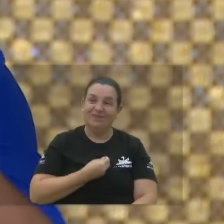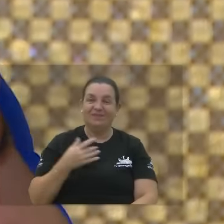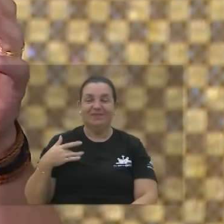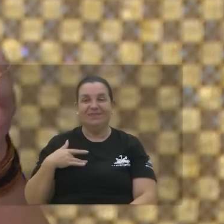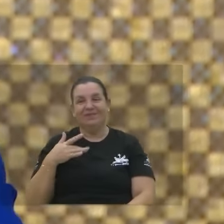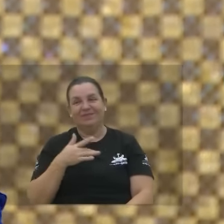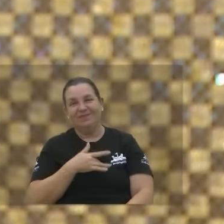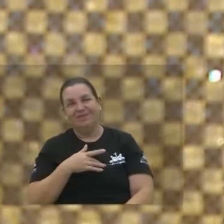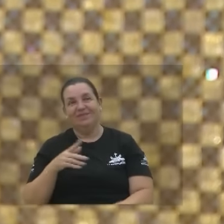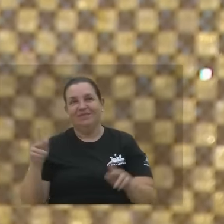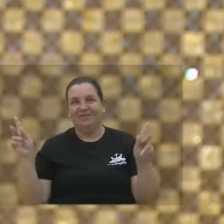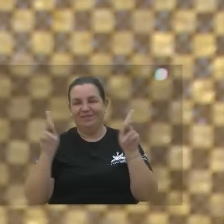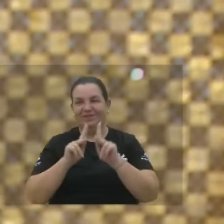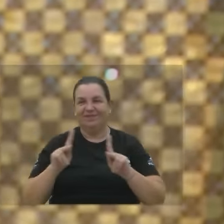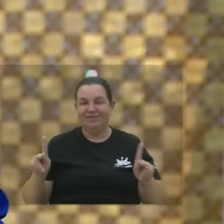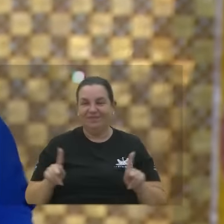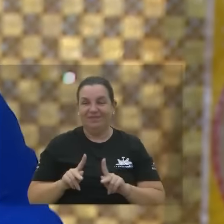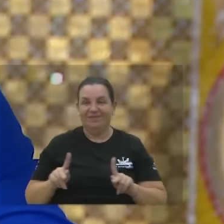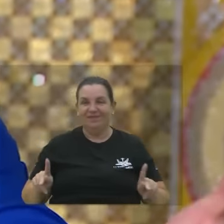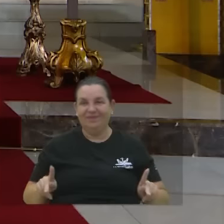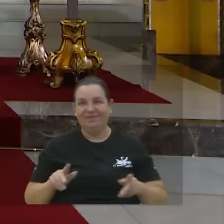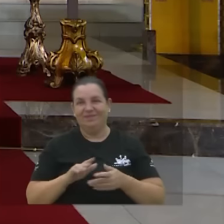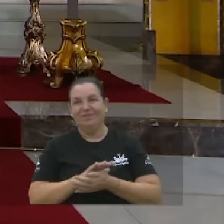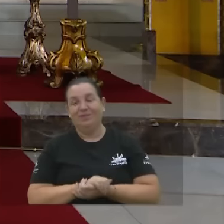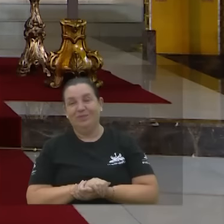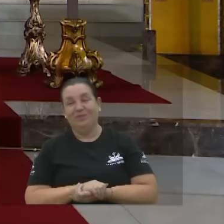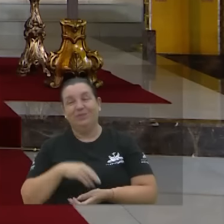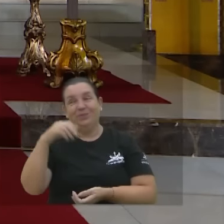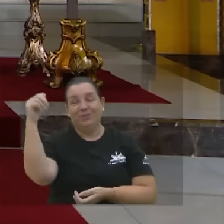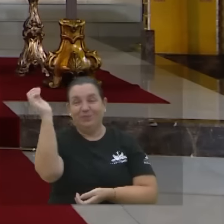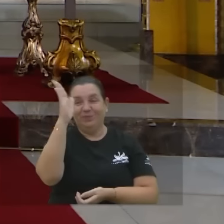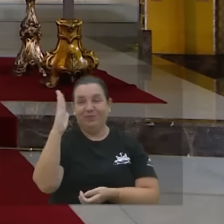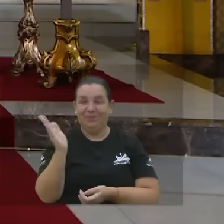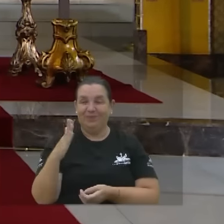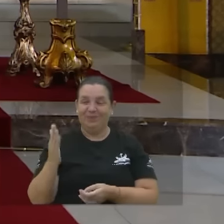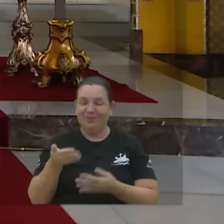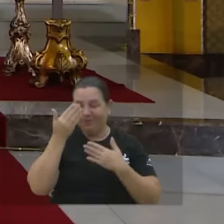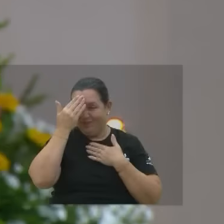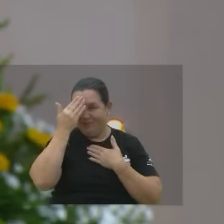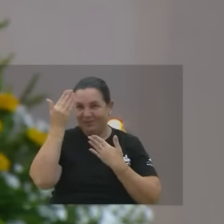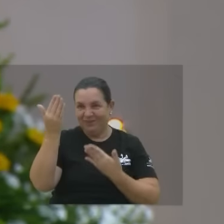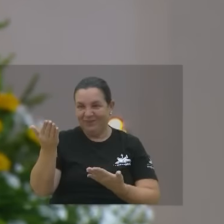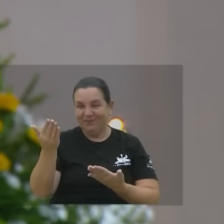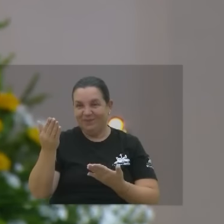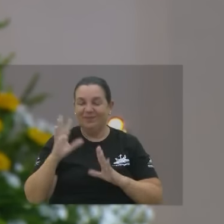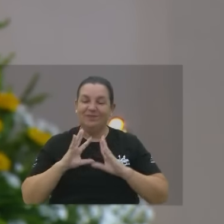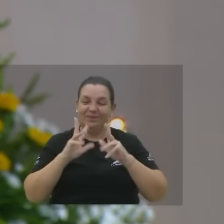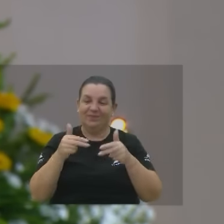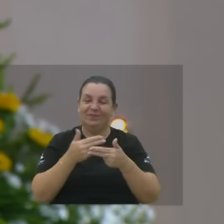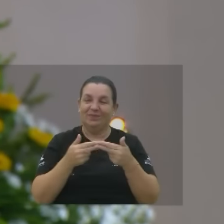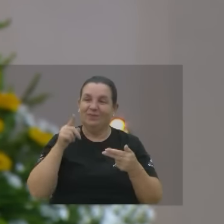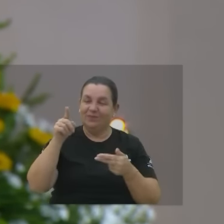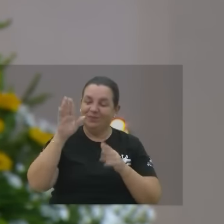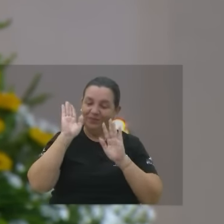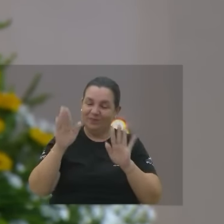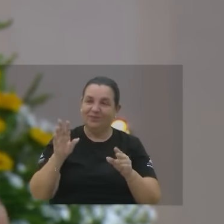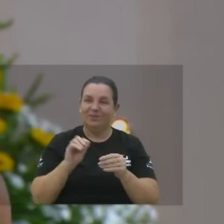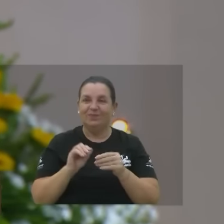saúde e muita paz. O Brasil lhe agradece tudo que o Senhor já